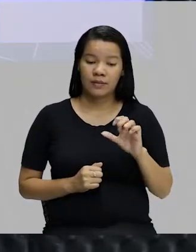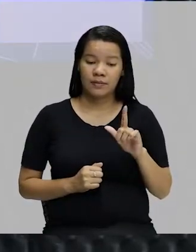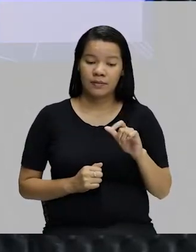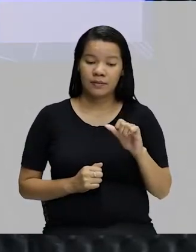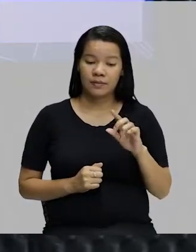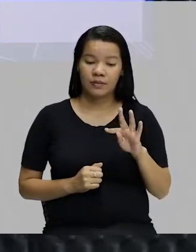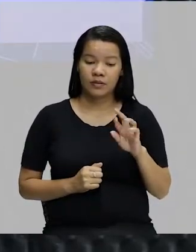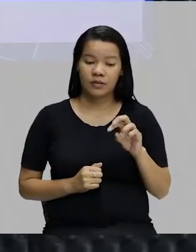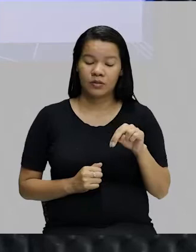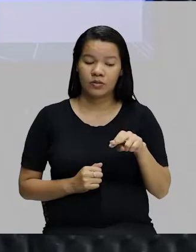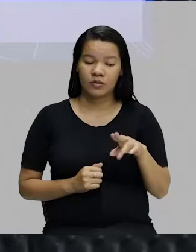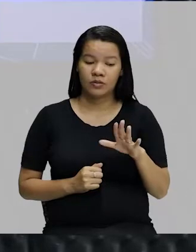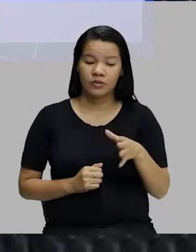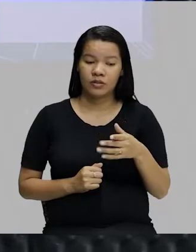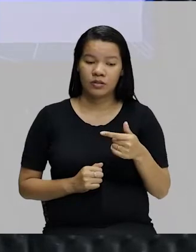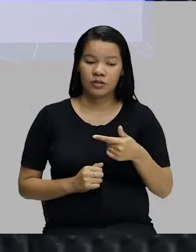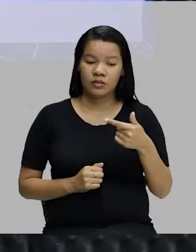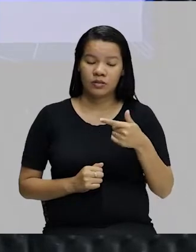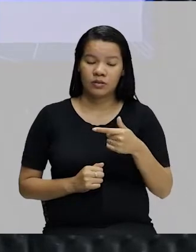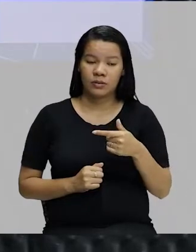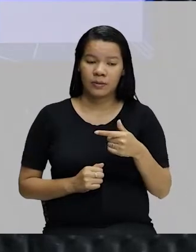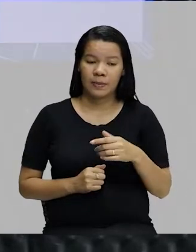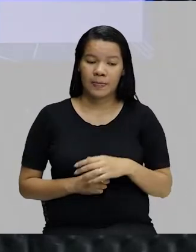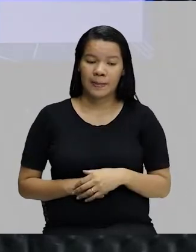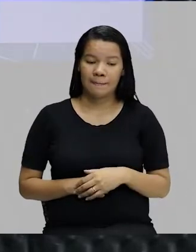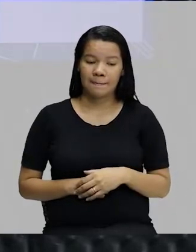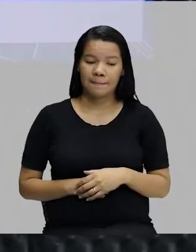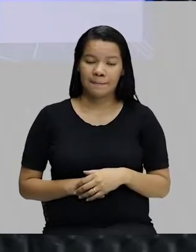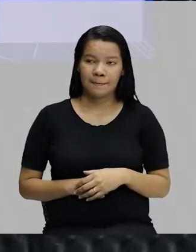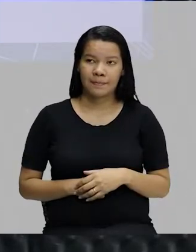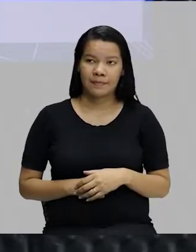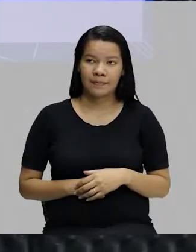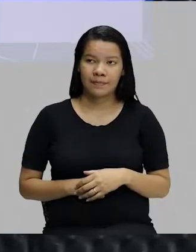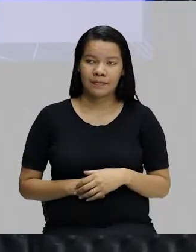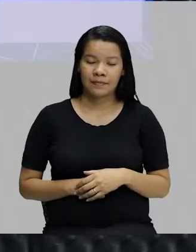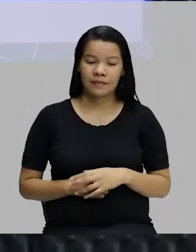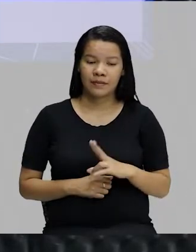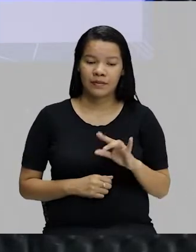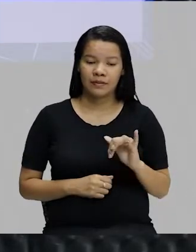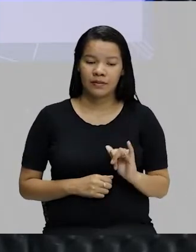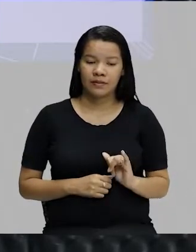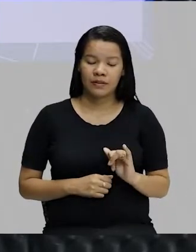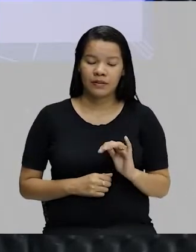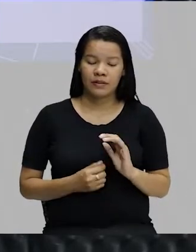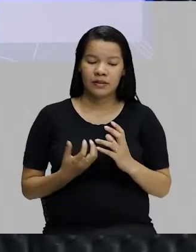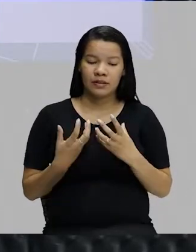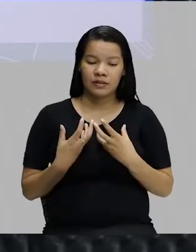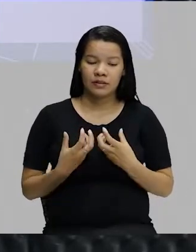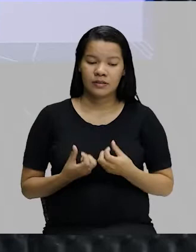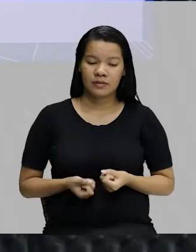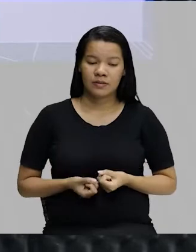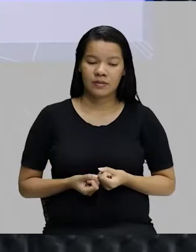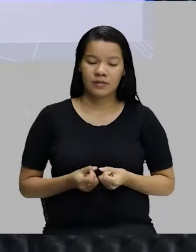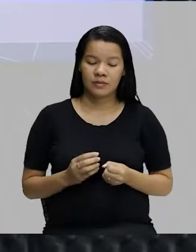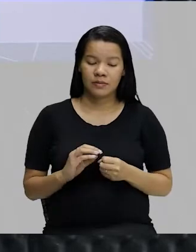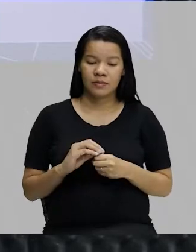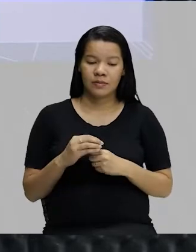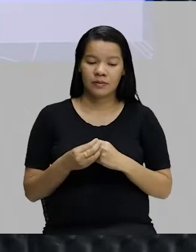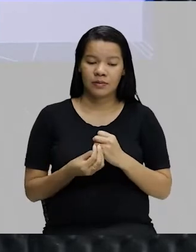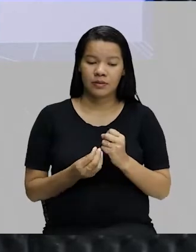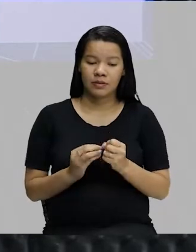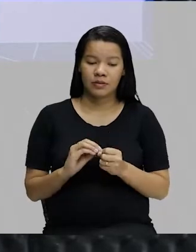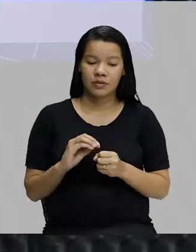Na segunda, olha só, na segunda, o berílio ele vai receber uma